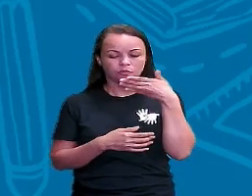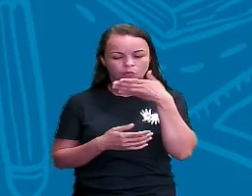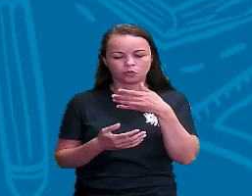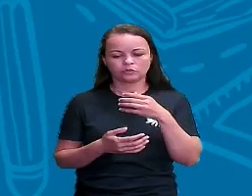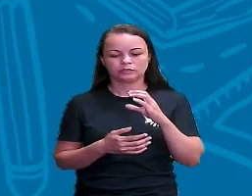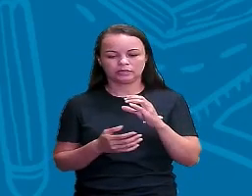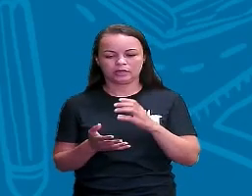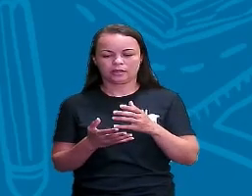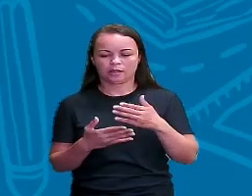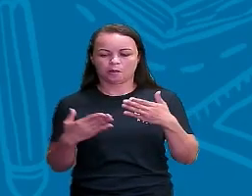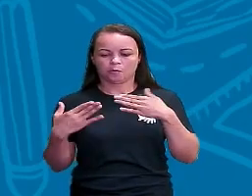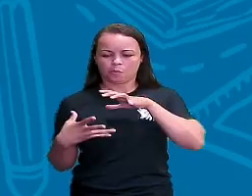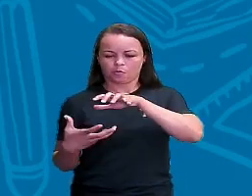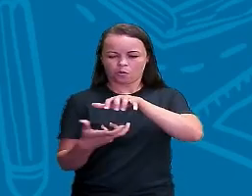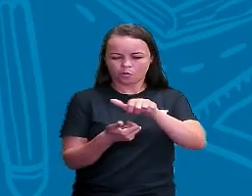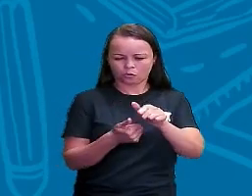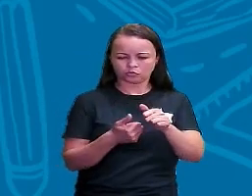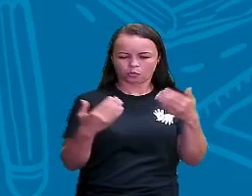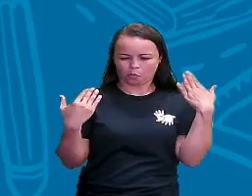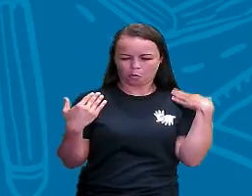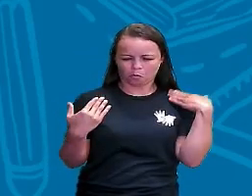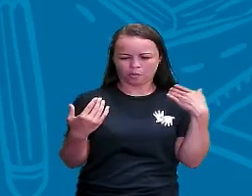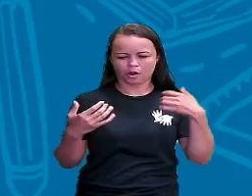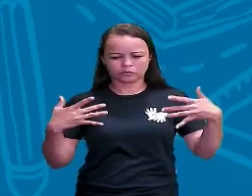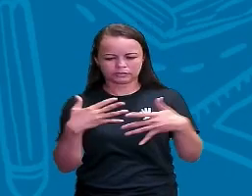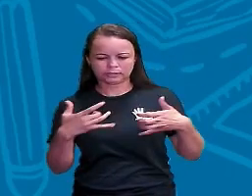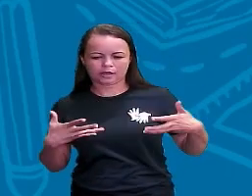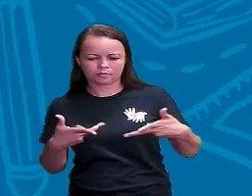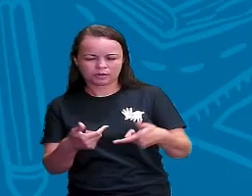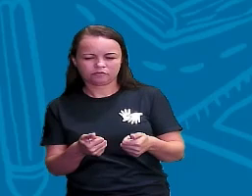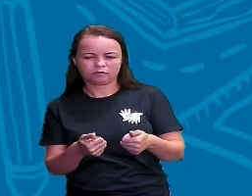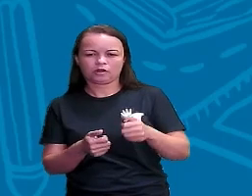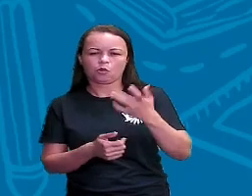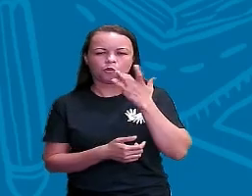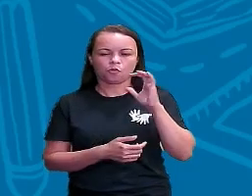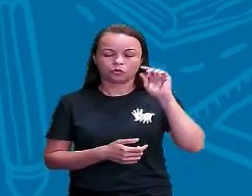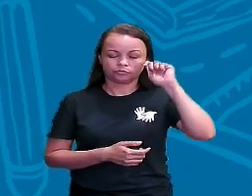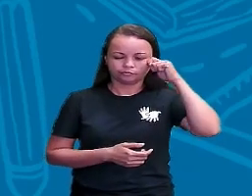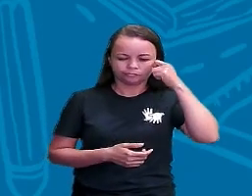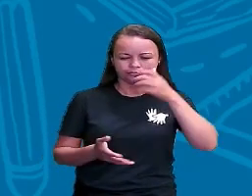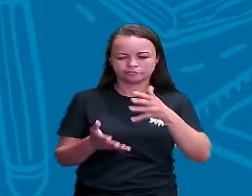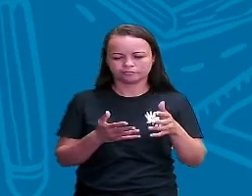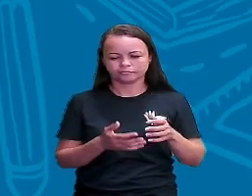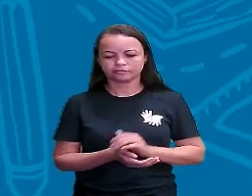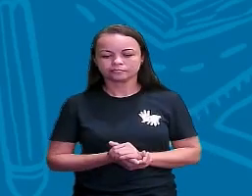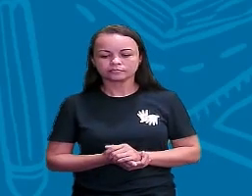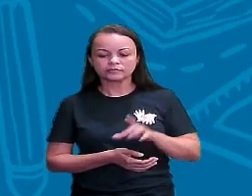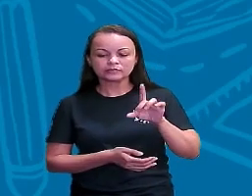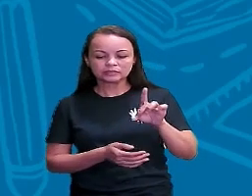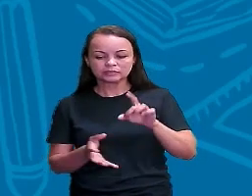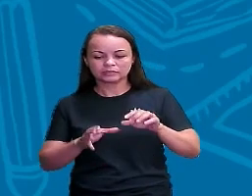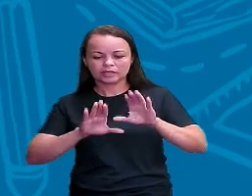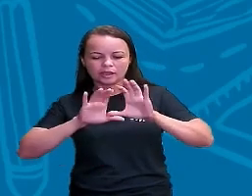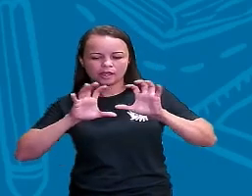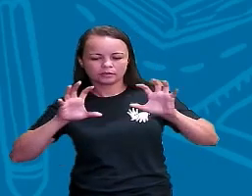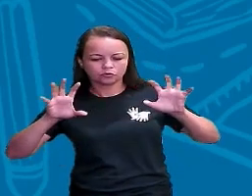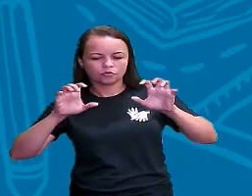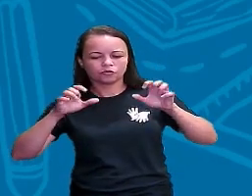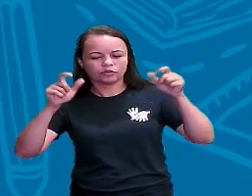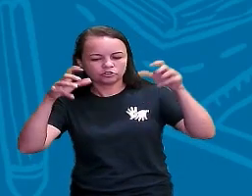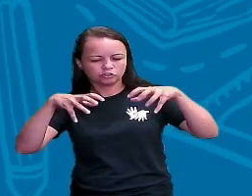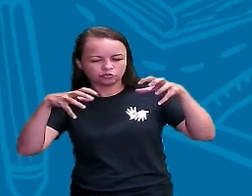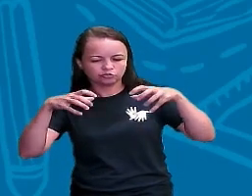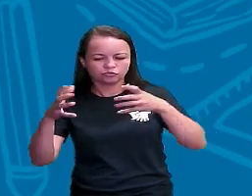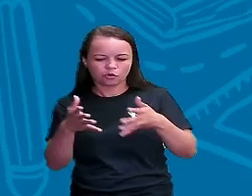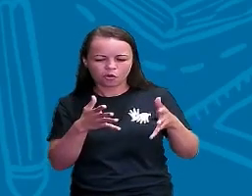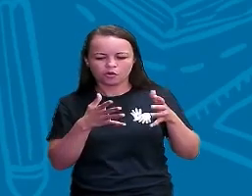maravilhosa, ouro negro. Letra D, a nuvem chora, a noite celebra, vida cruel. Ou letra E,